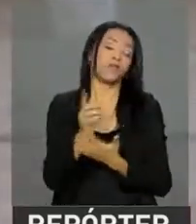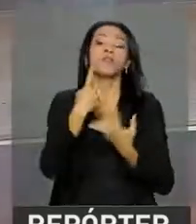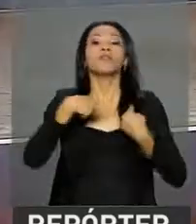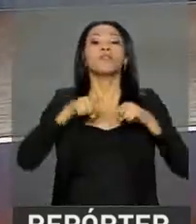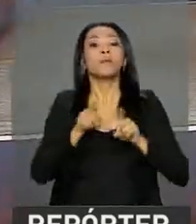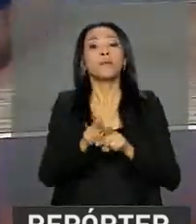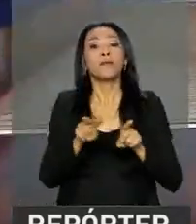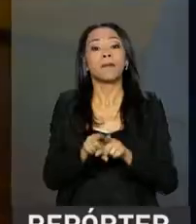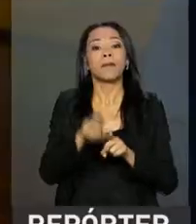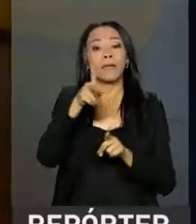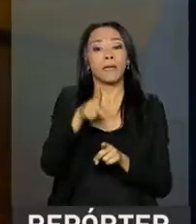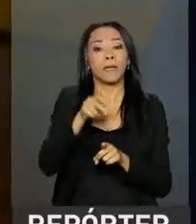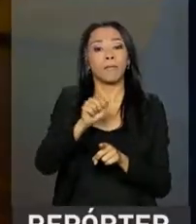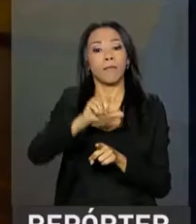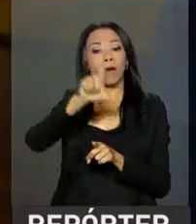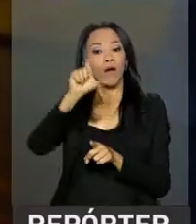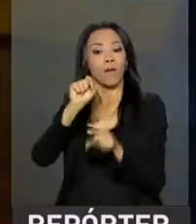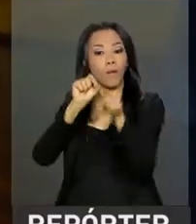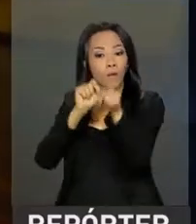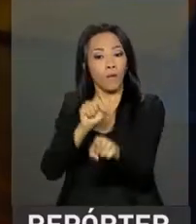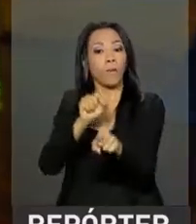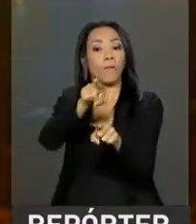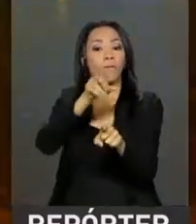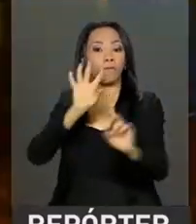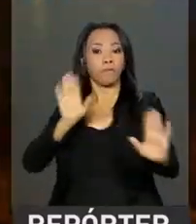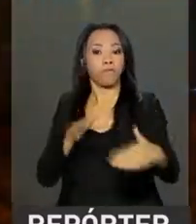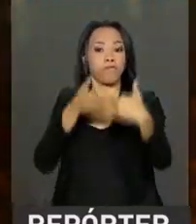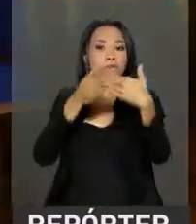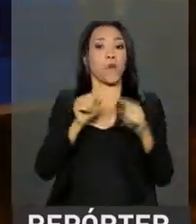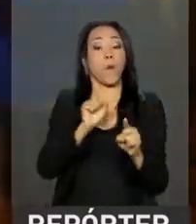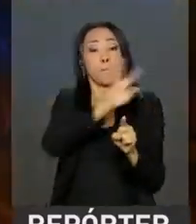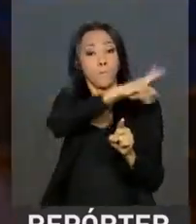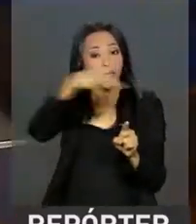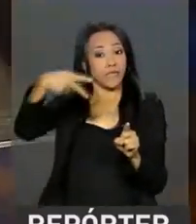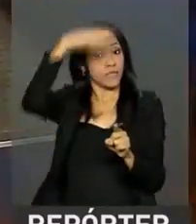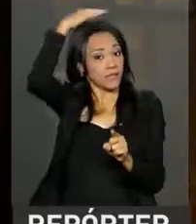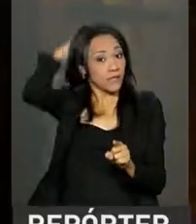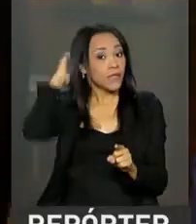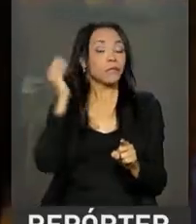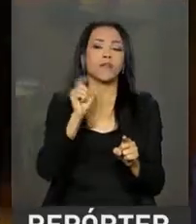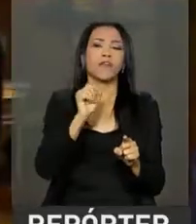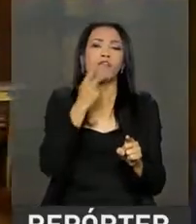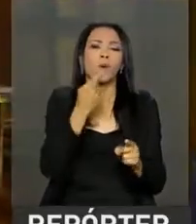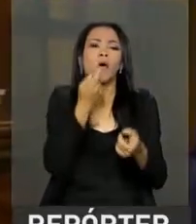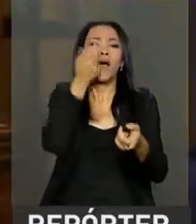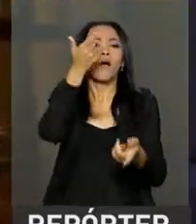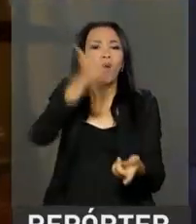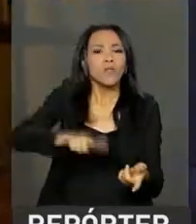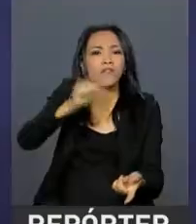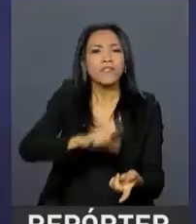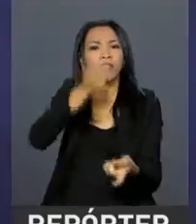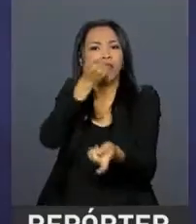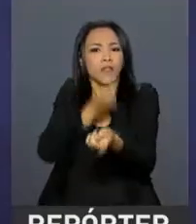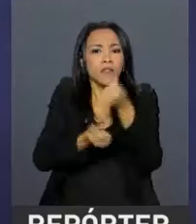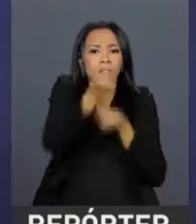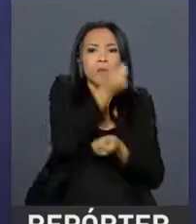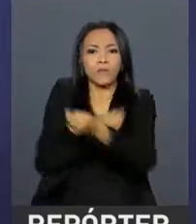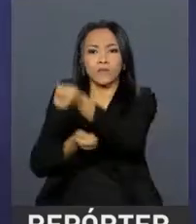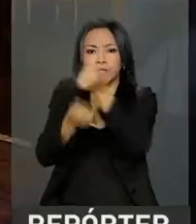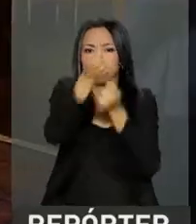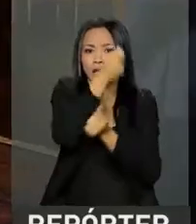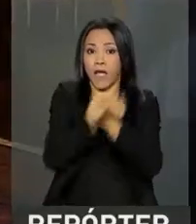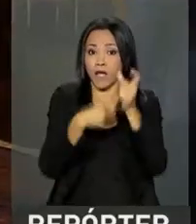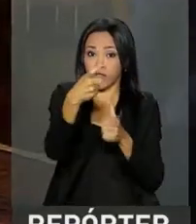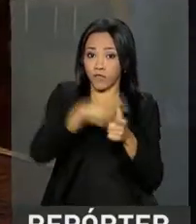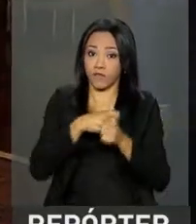palácio do alvorada o presidente michel temer defendeu que a renegociação da dívida dos estados tem que